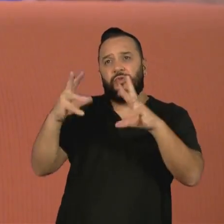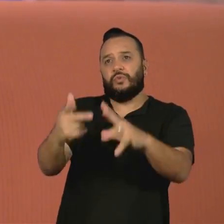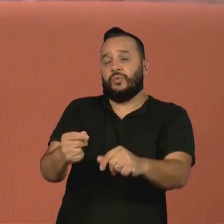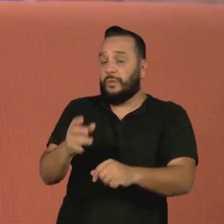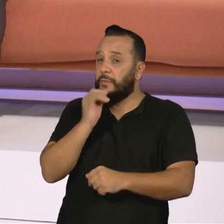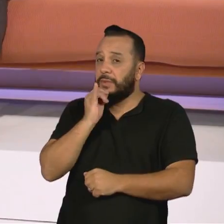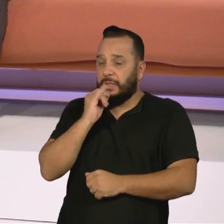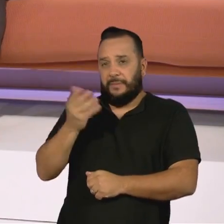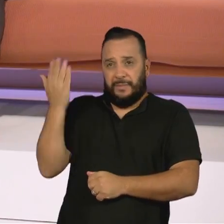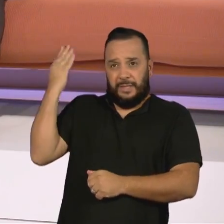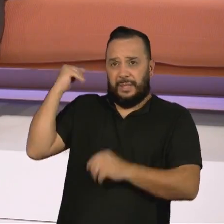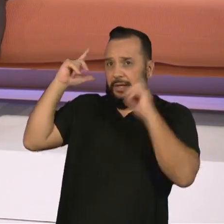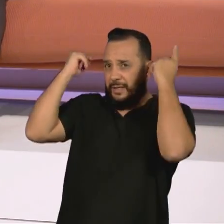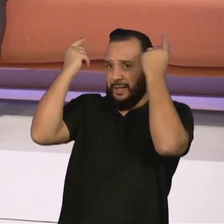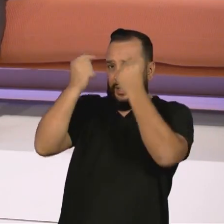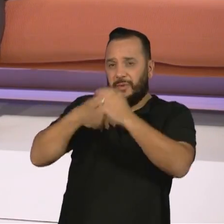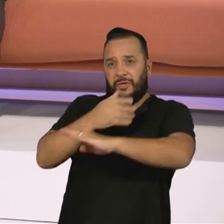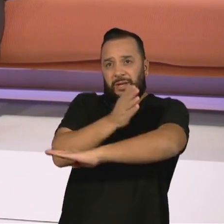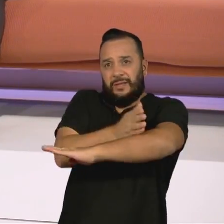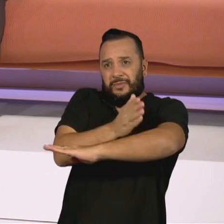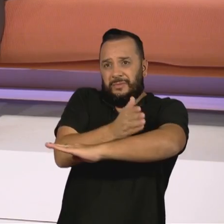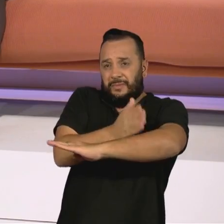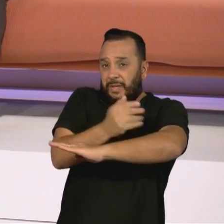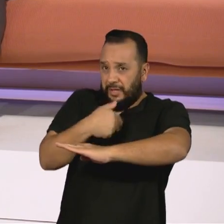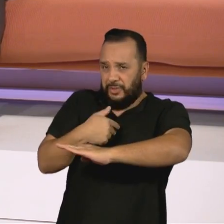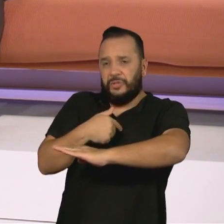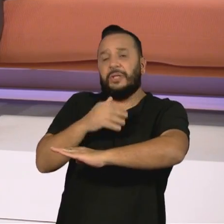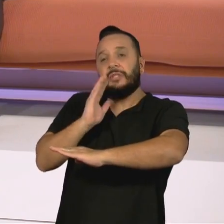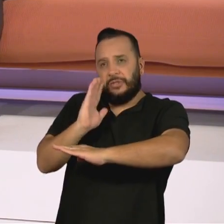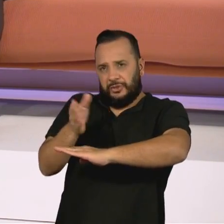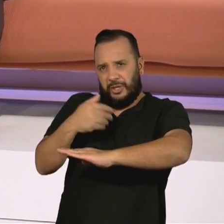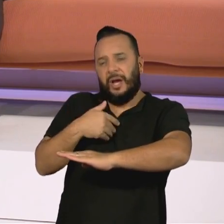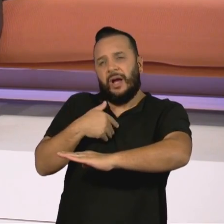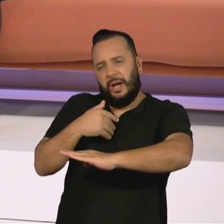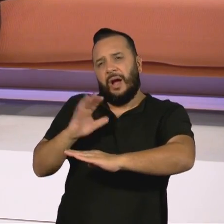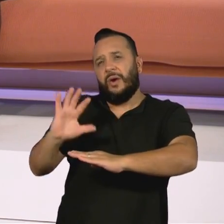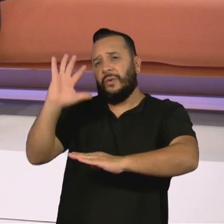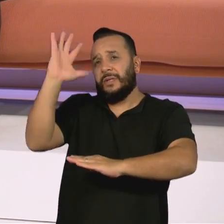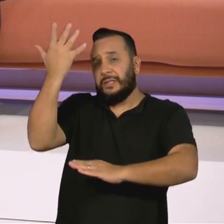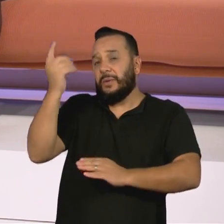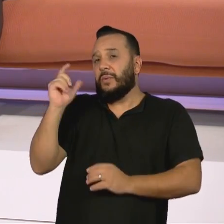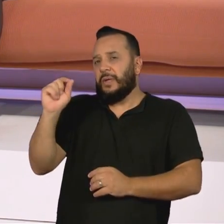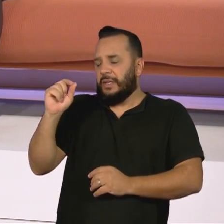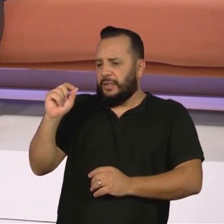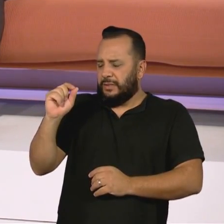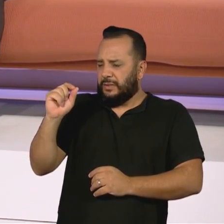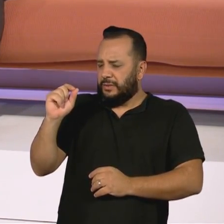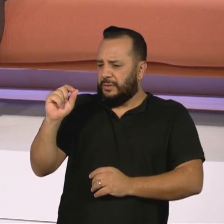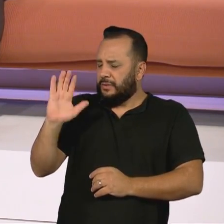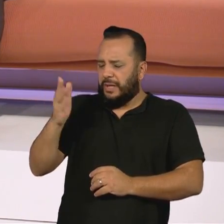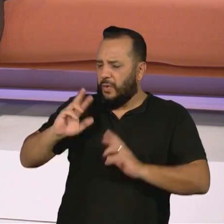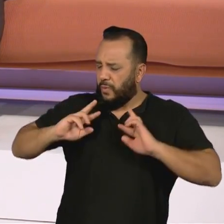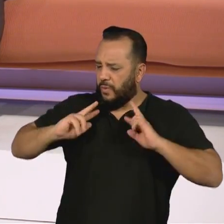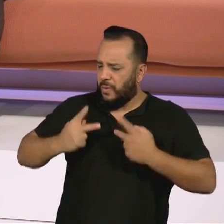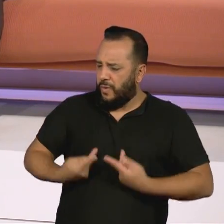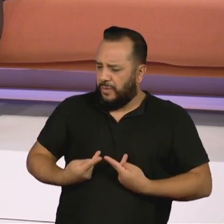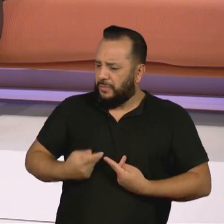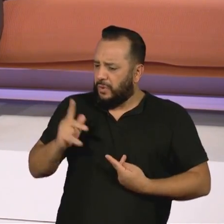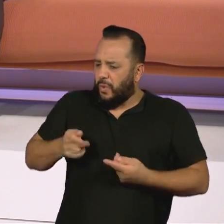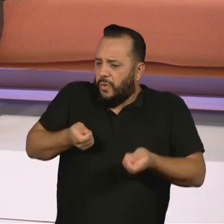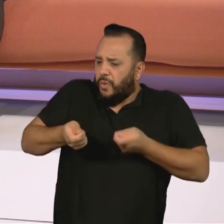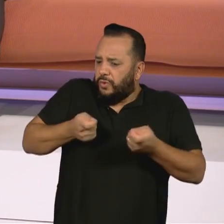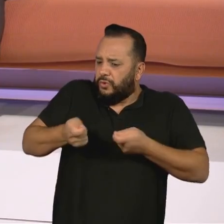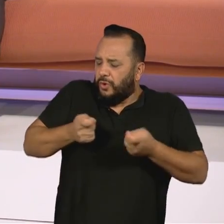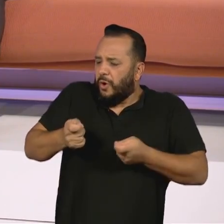os gregos inclusive, mas a Idade Média toda, só no Renascimento ocidental é que a gente começa a dizer, não, o homem é o senhor do seu destino. Mas até então,